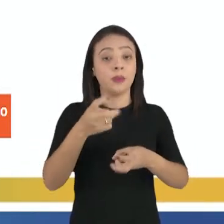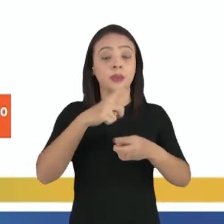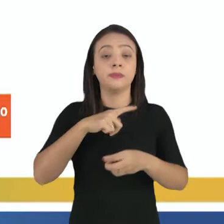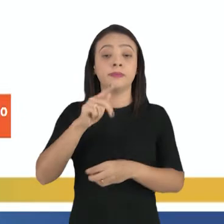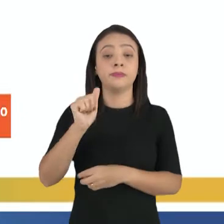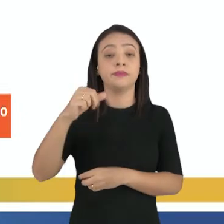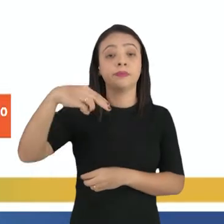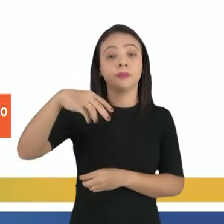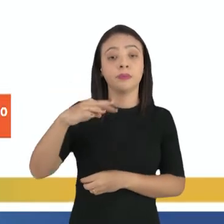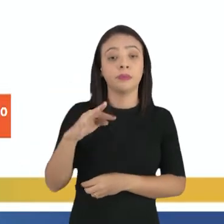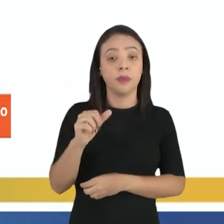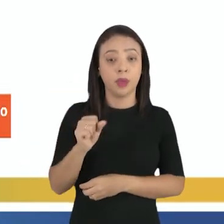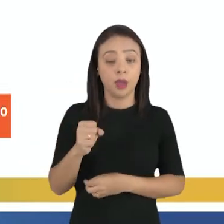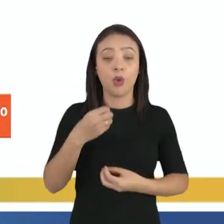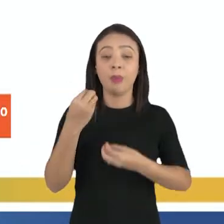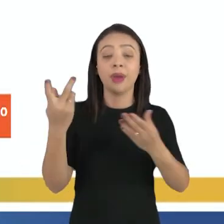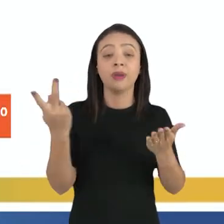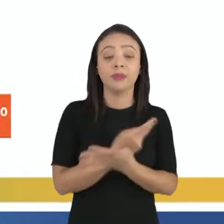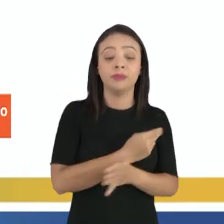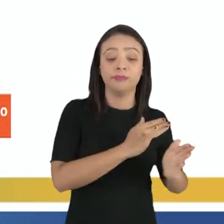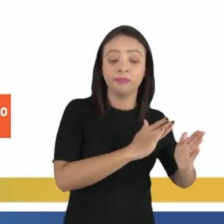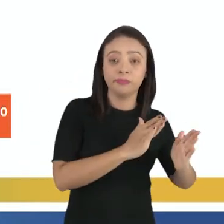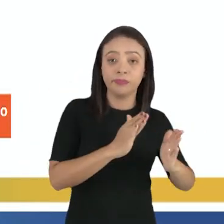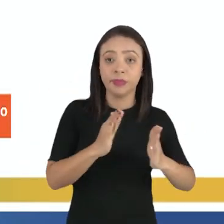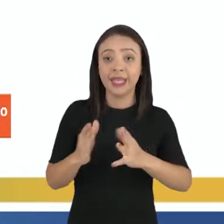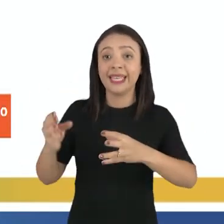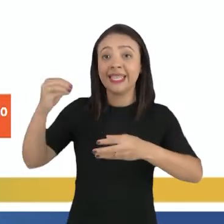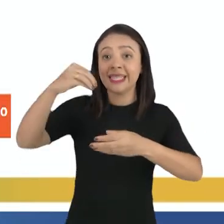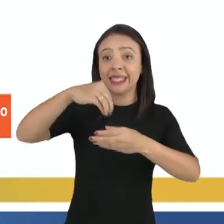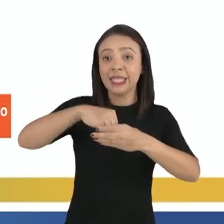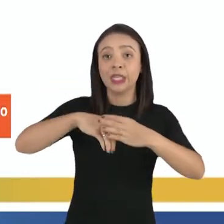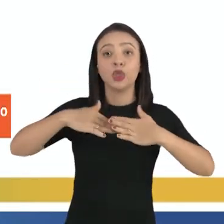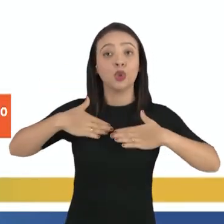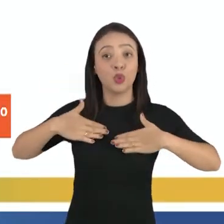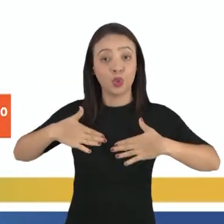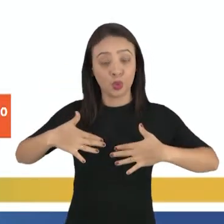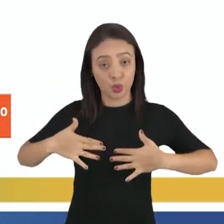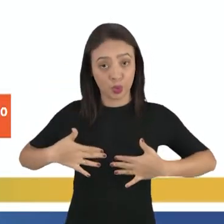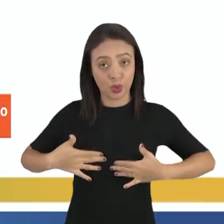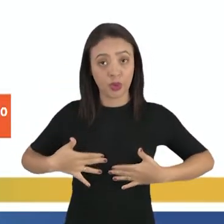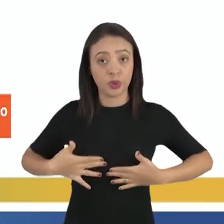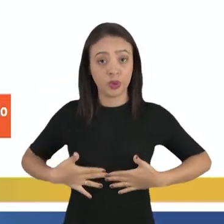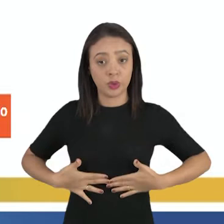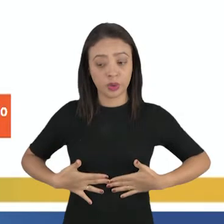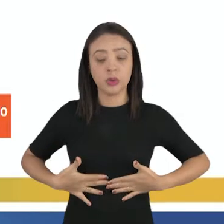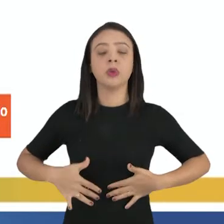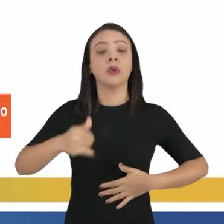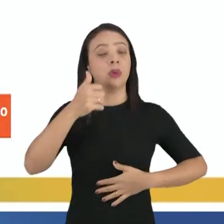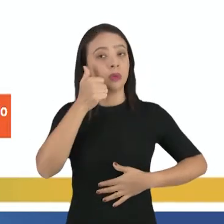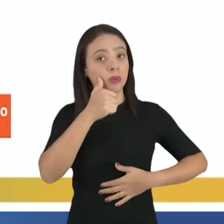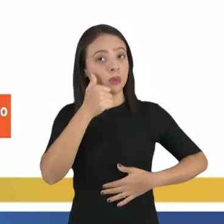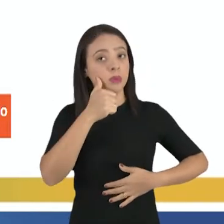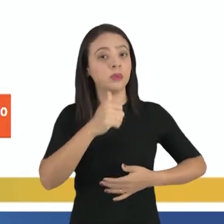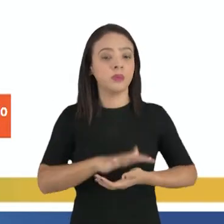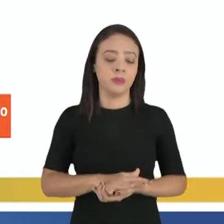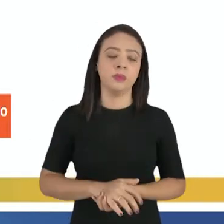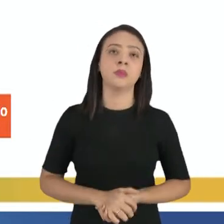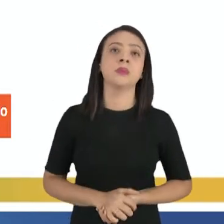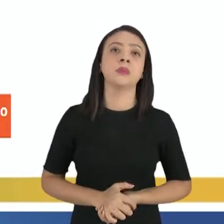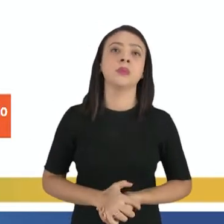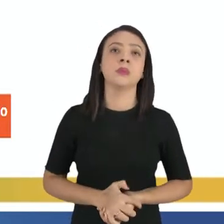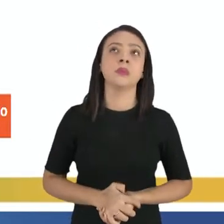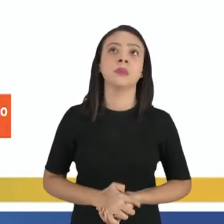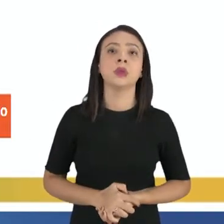gametas, observa-se o processo de fecundação dentro do organismo, né? Dentro do organismo feminino, ou seja, dentro da